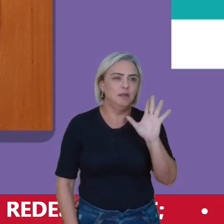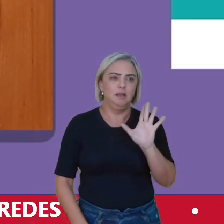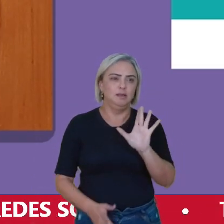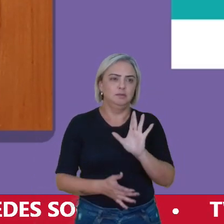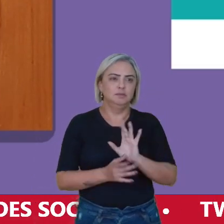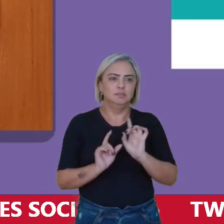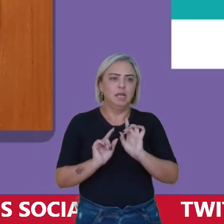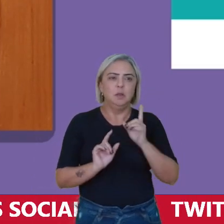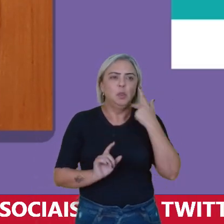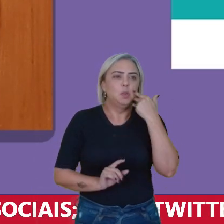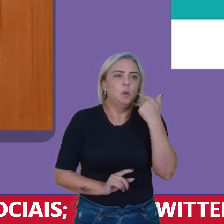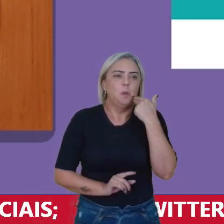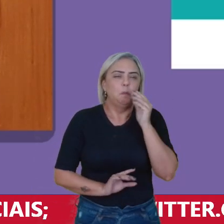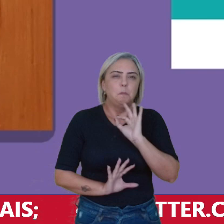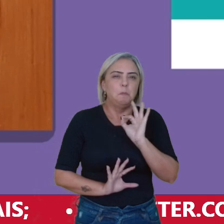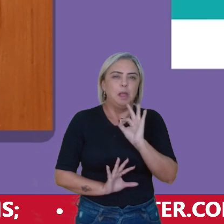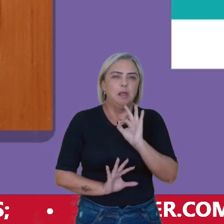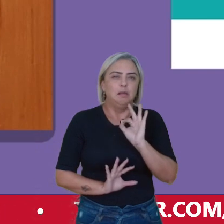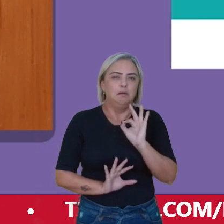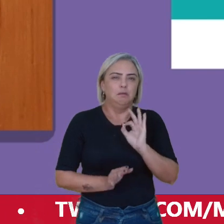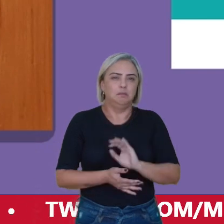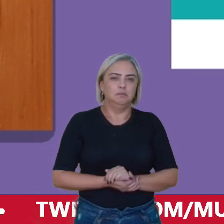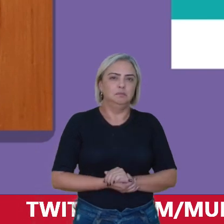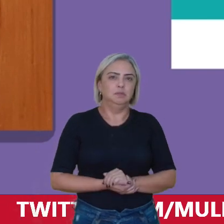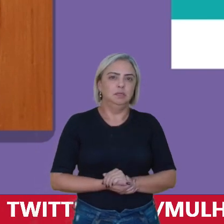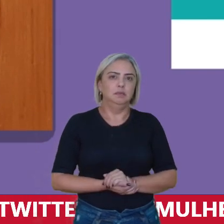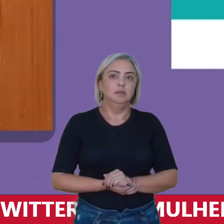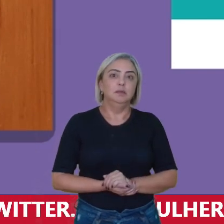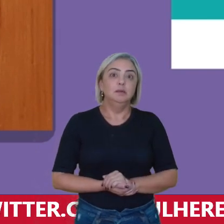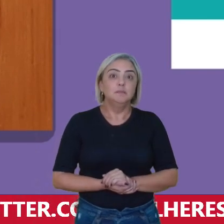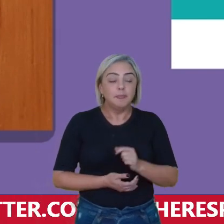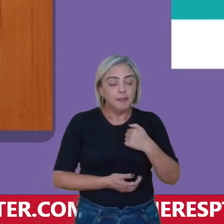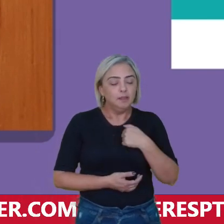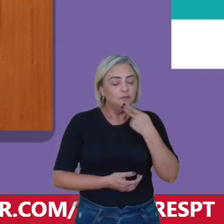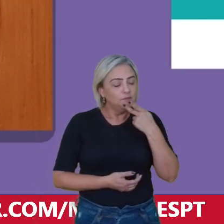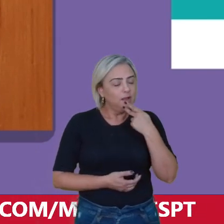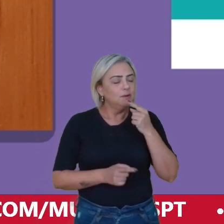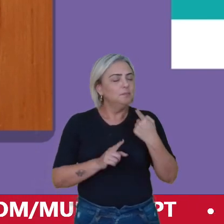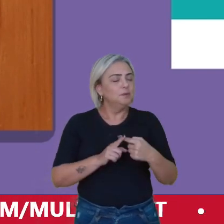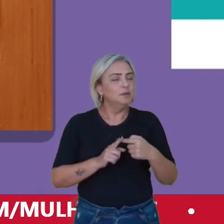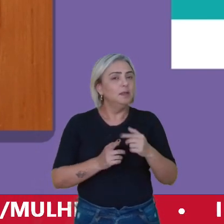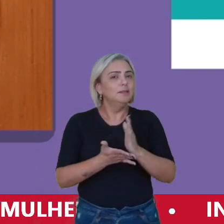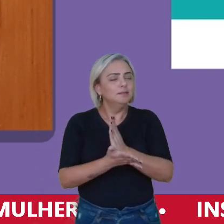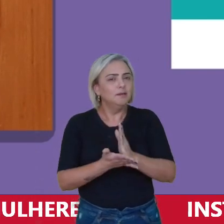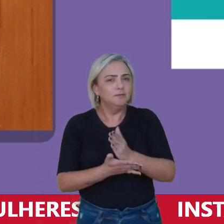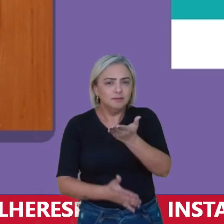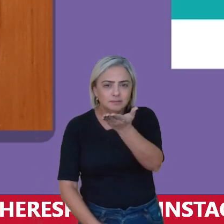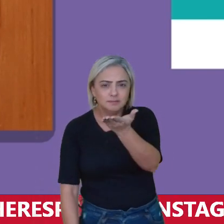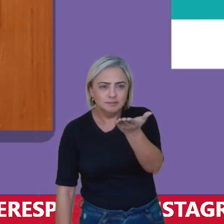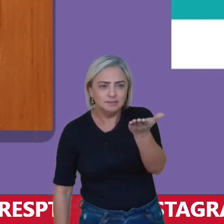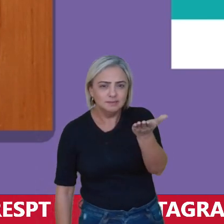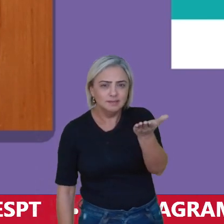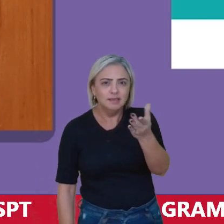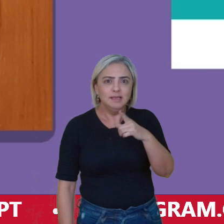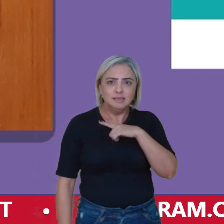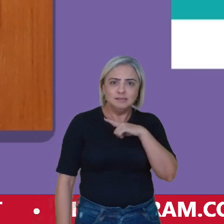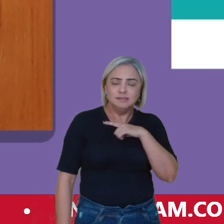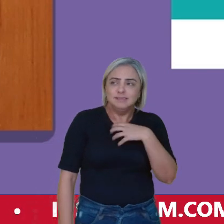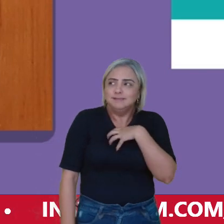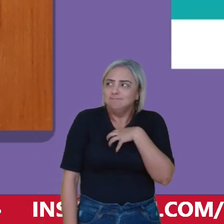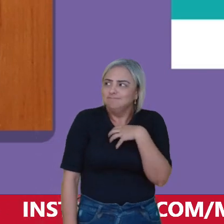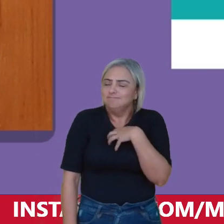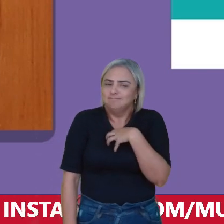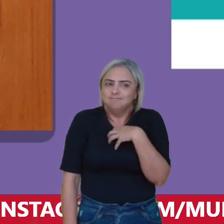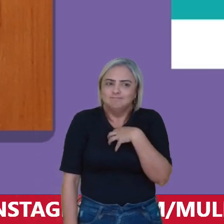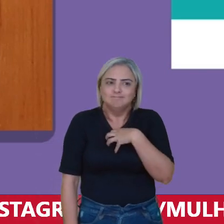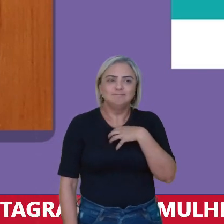que naturalmente eu tomaria. E eu tô dizendo isso porque talvez muitas de vocês também estejam sentindo